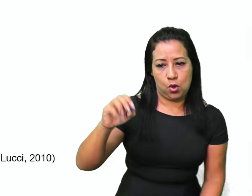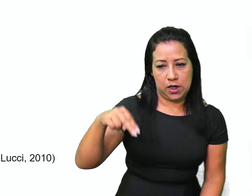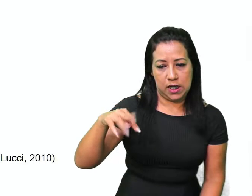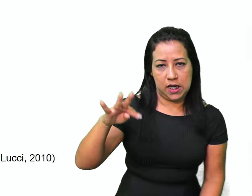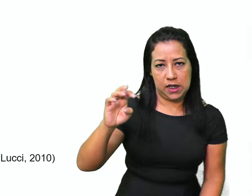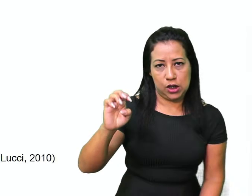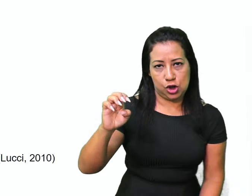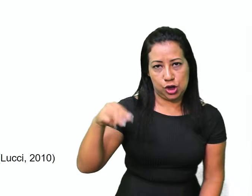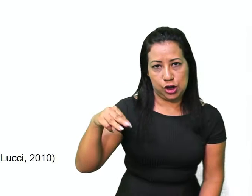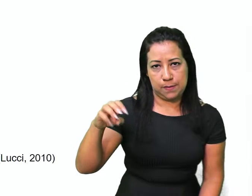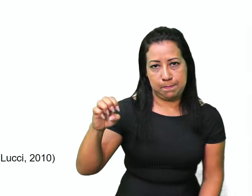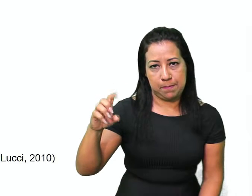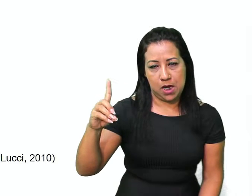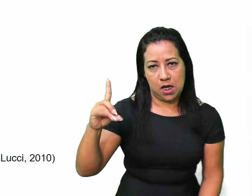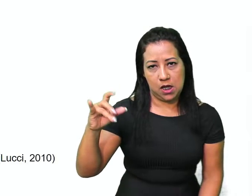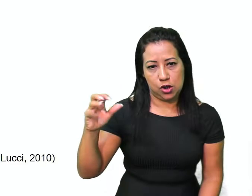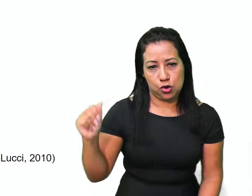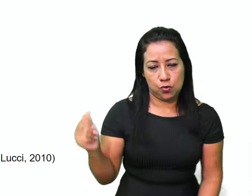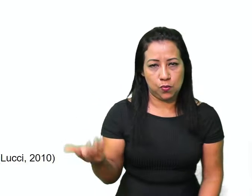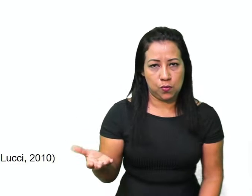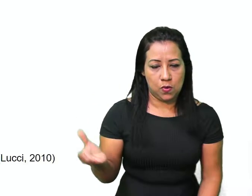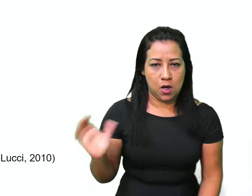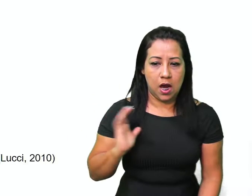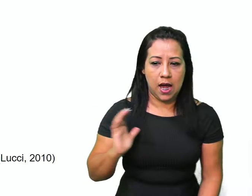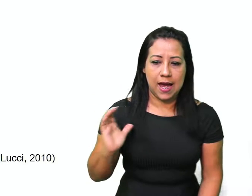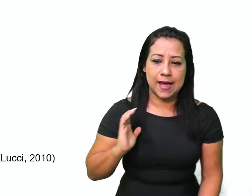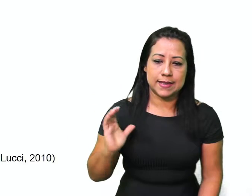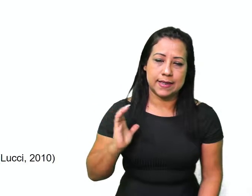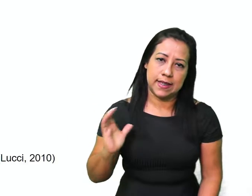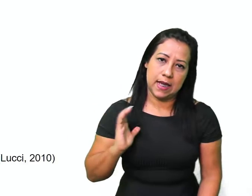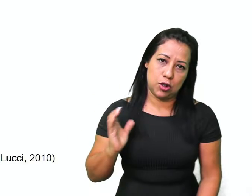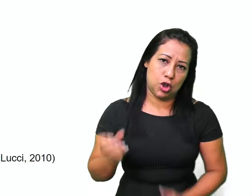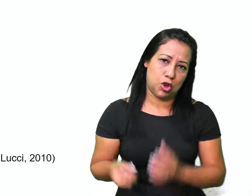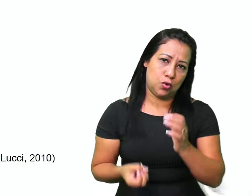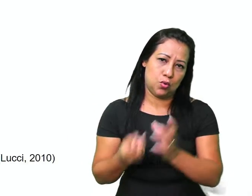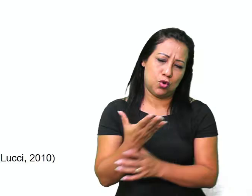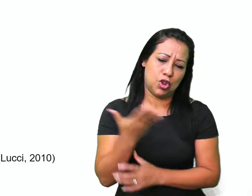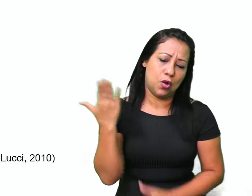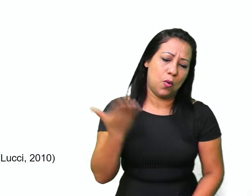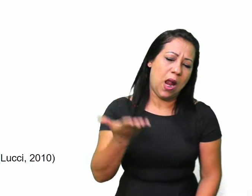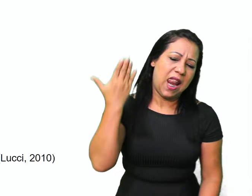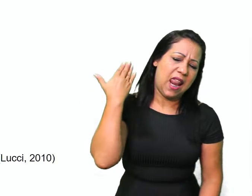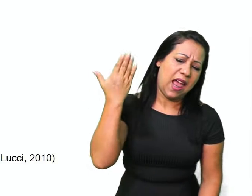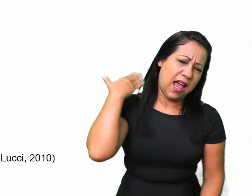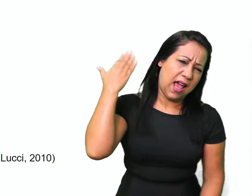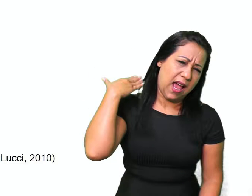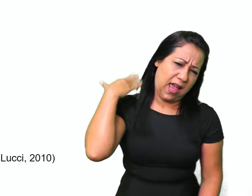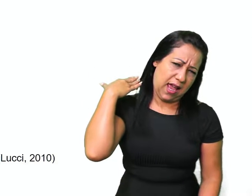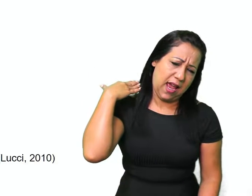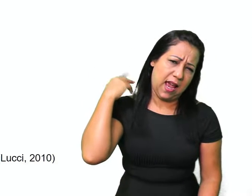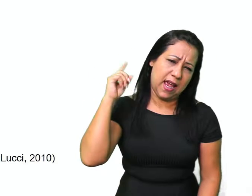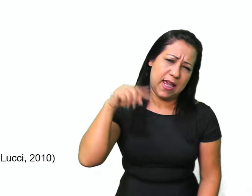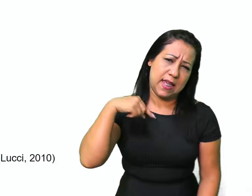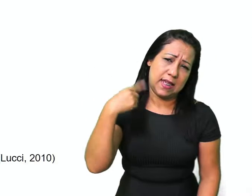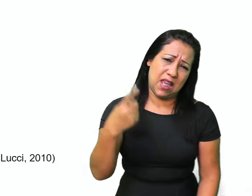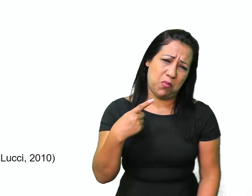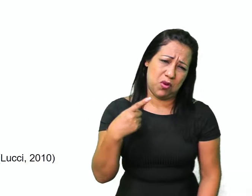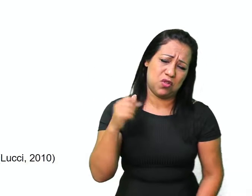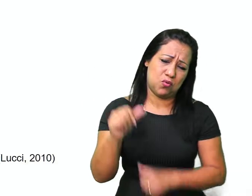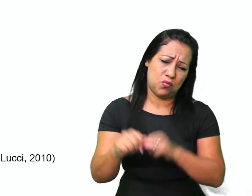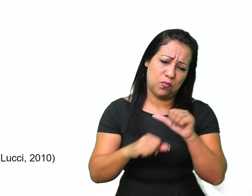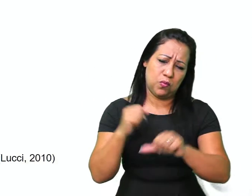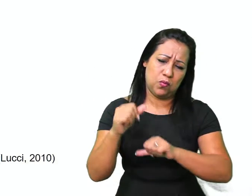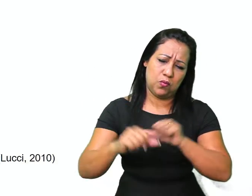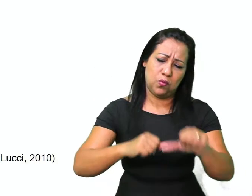segundo ponto diz, a cidade, porém, é um fenômeno antigo e passou por um longo período de transformações. Aí, para contar toda a história aqui das